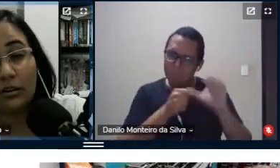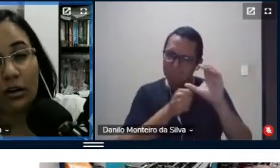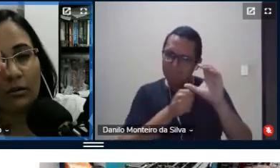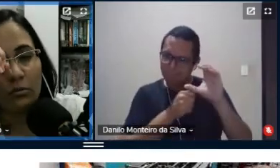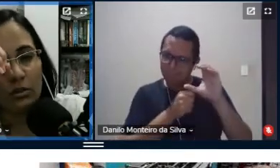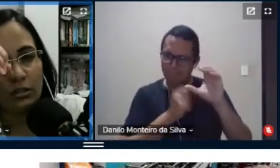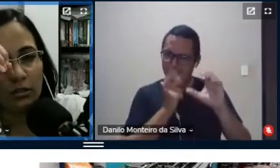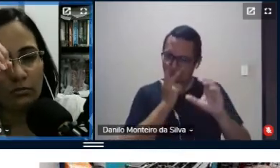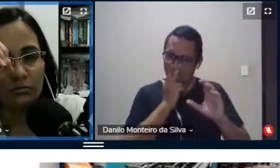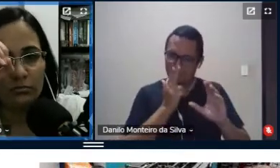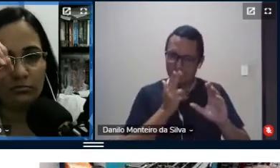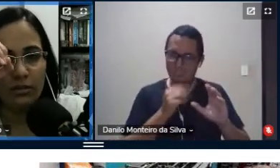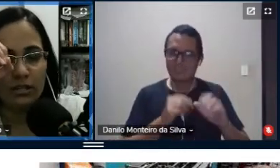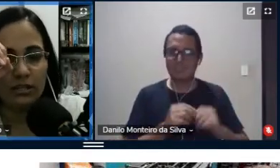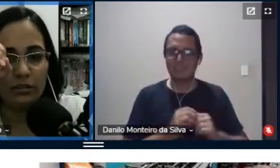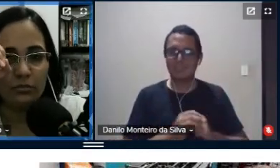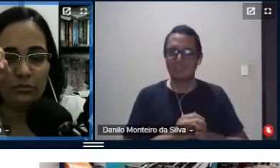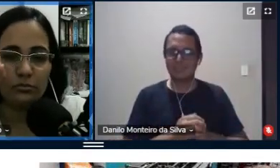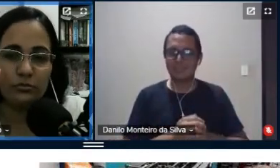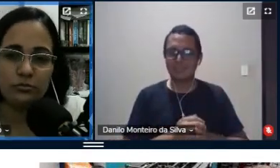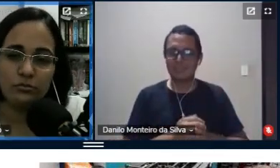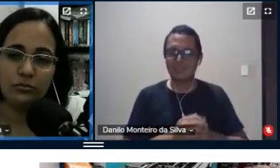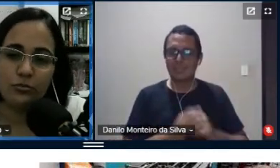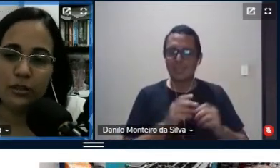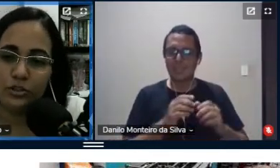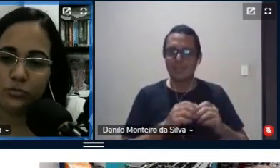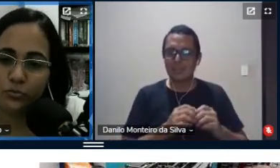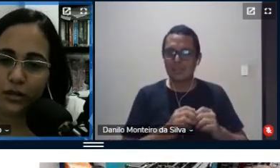que você coloca o olhinho bem aqui